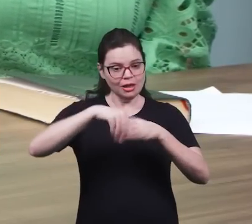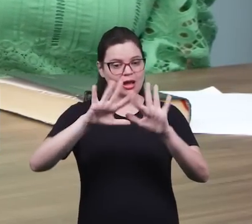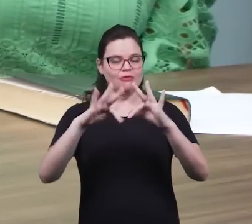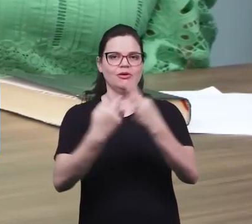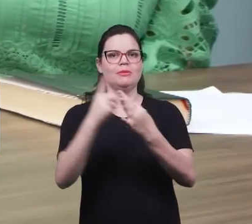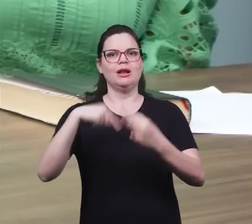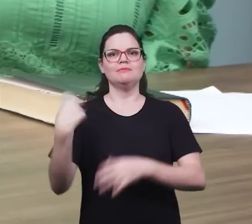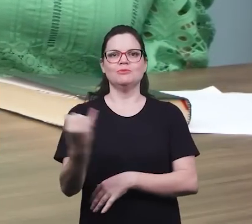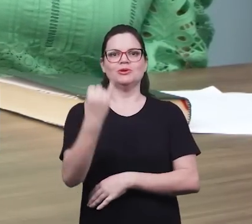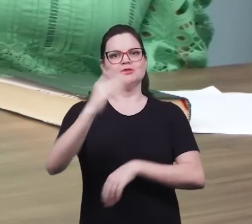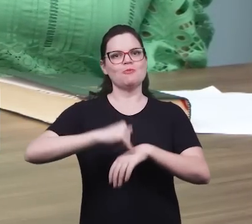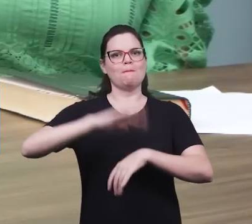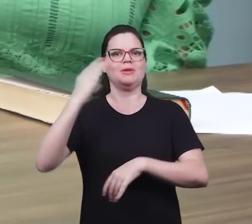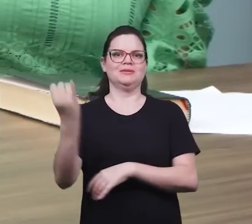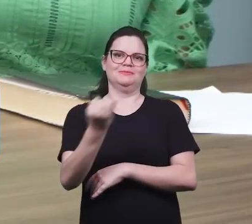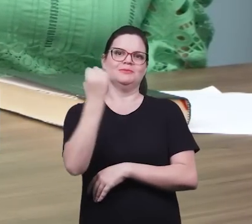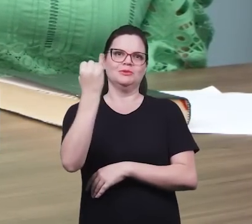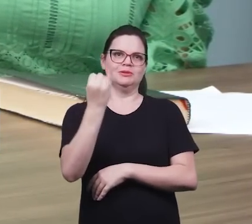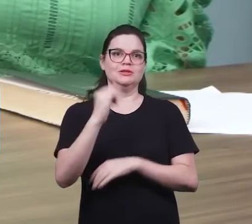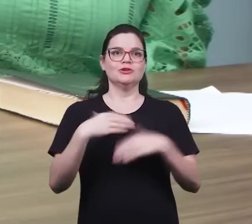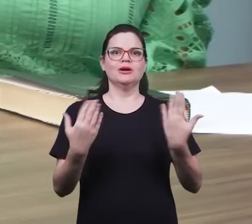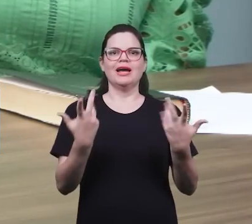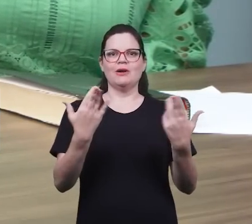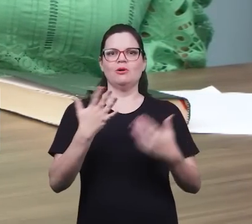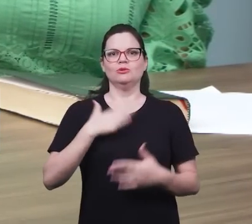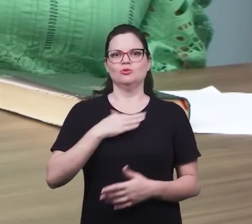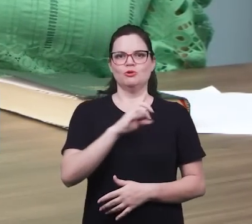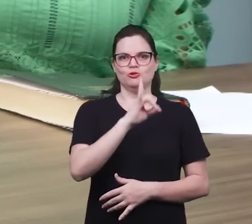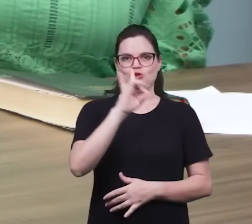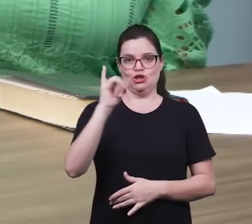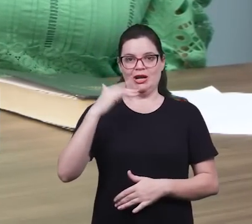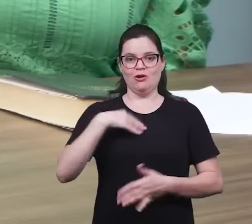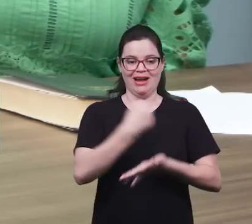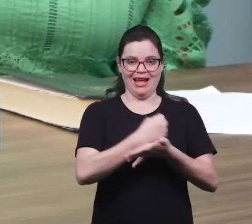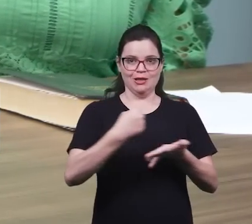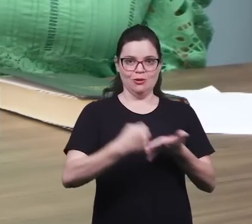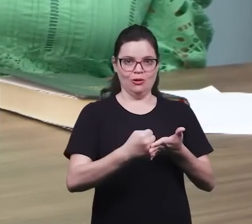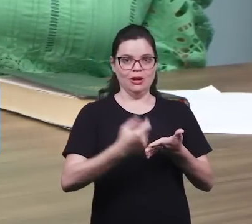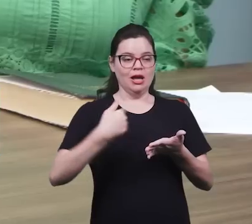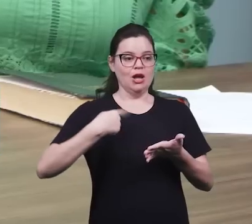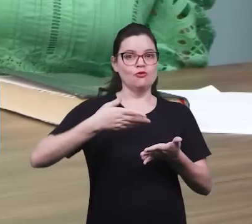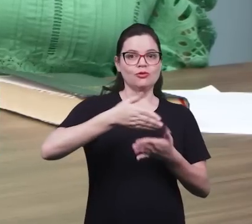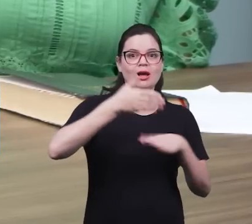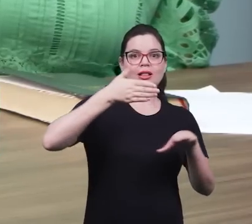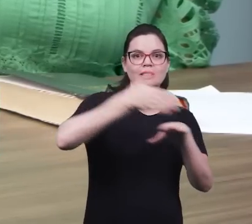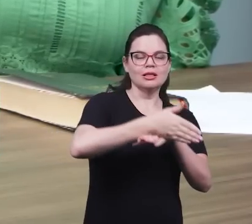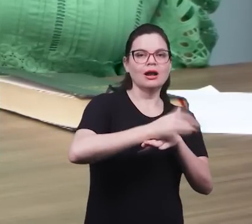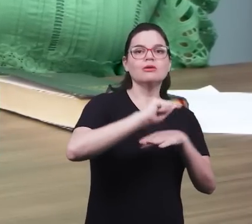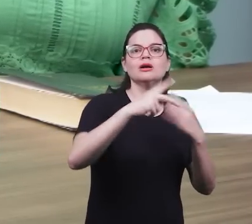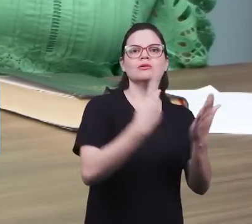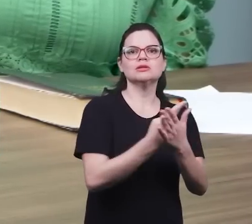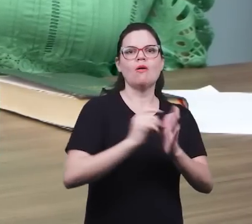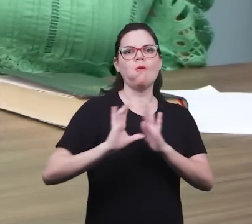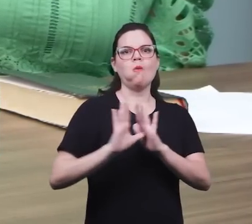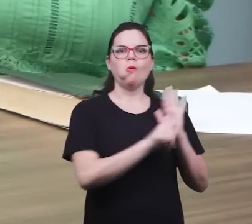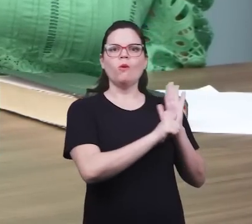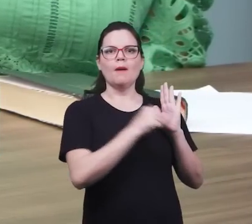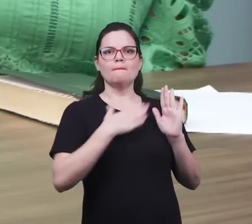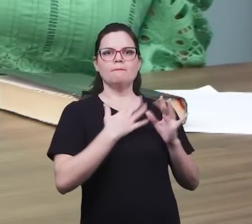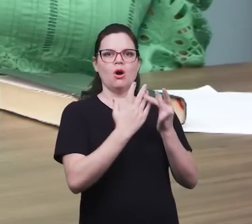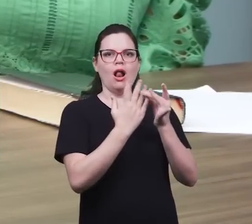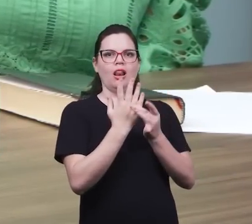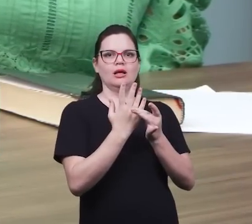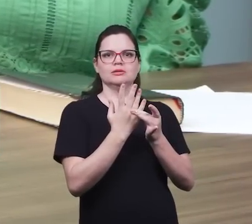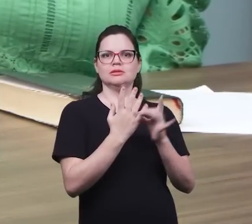casamento no civil, eu estava fazendo a roubar minha aliança. Entrou um grupo, não conseguiram fazer